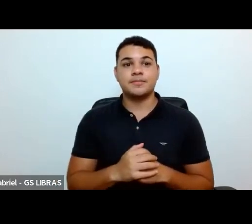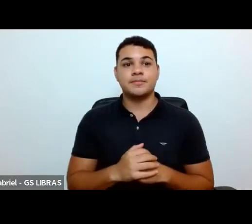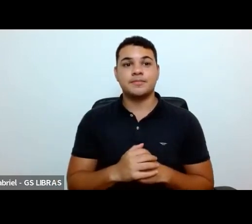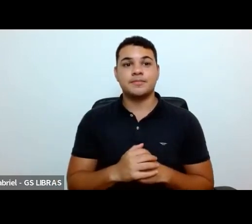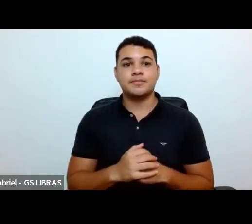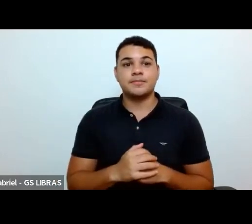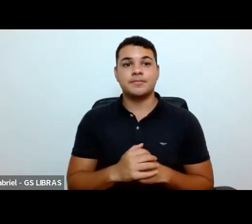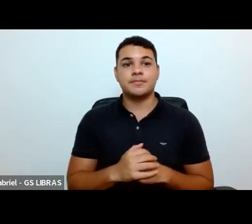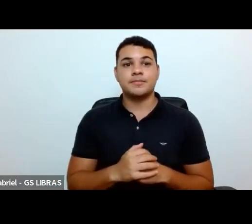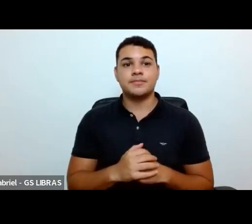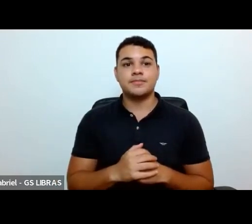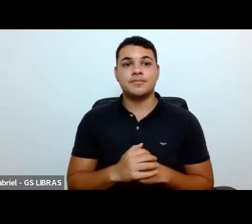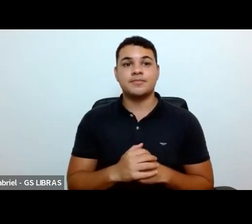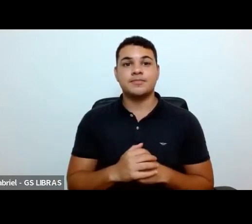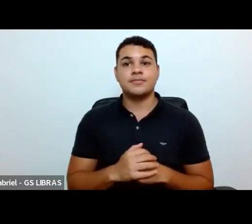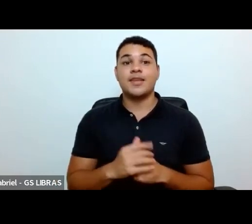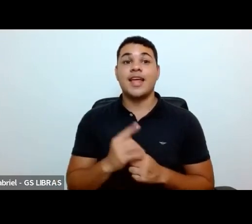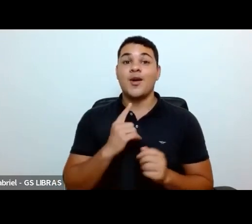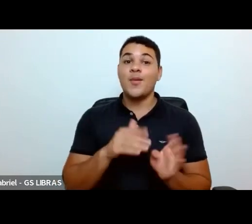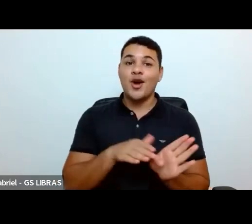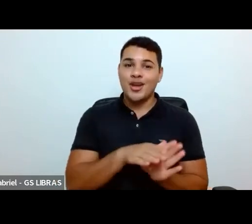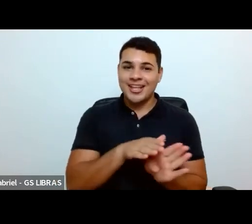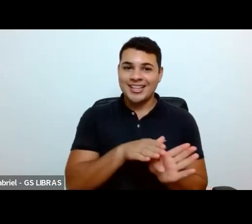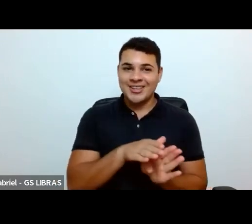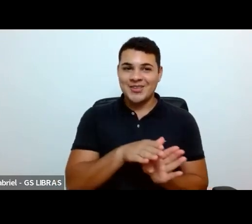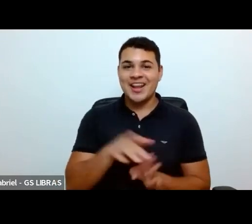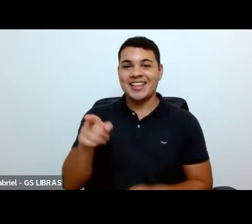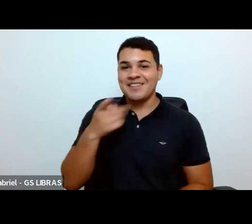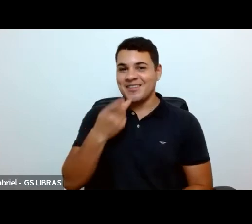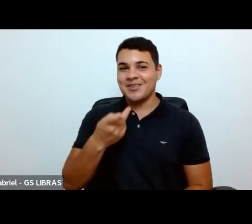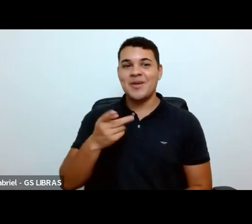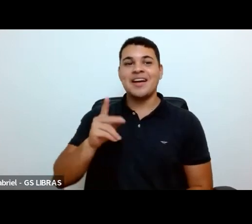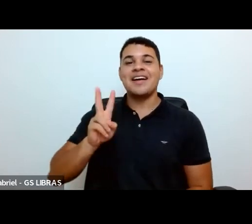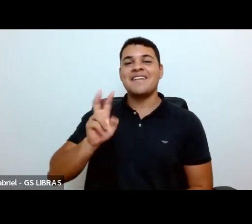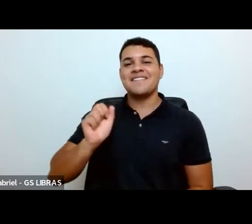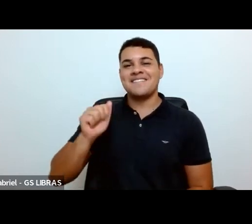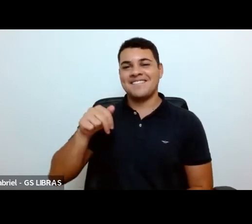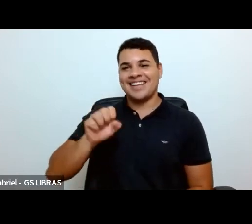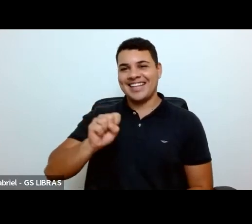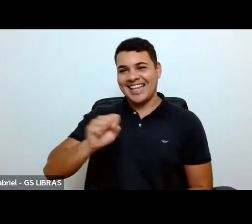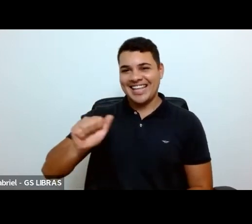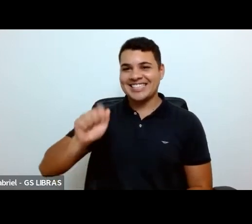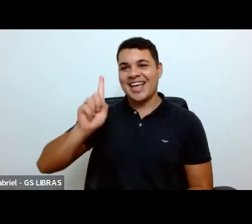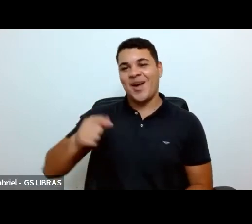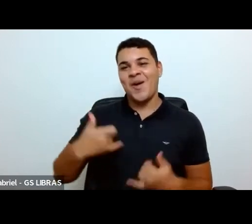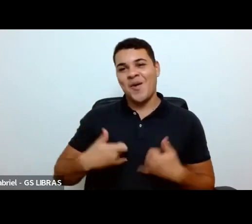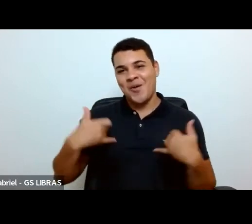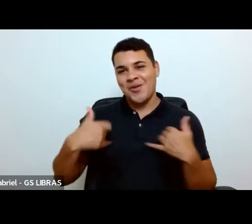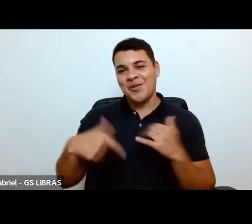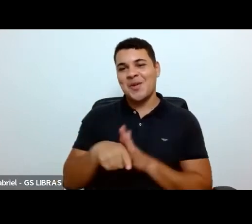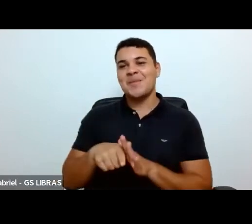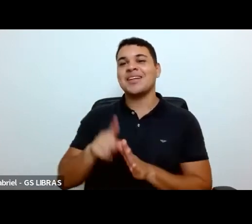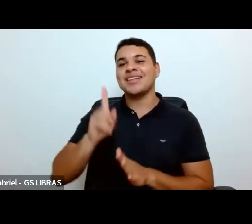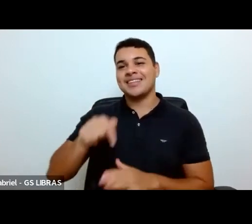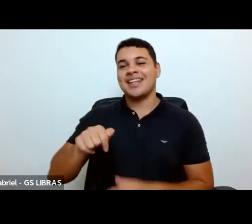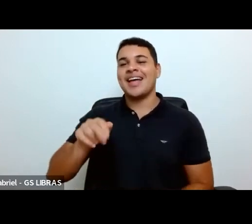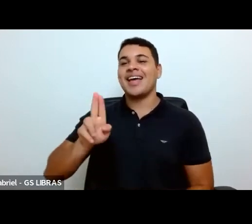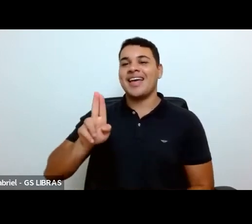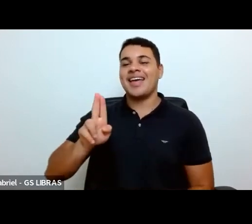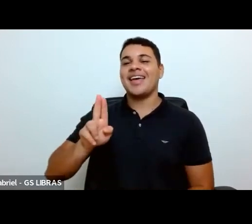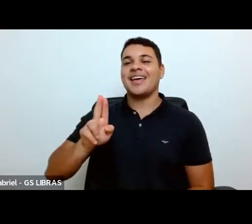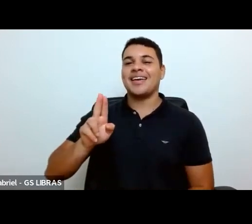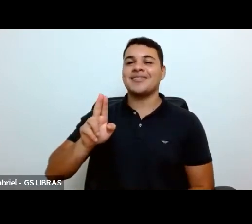É minha orientadora, gente, por isso que ela está me elogiando. Olha, Vanessa Lima, estudante de orgulho da ESP. Excelente apontar o assédio.